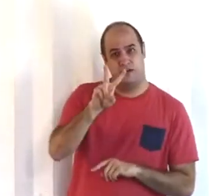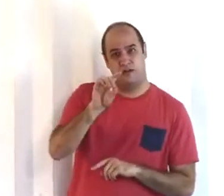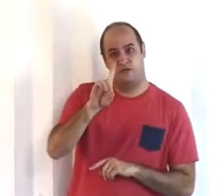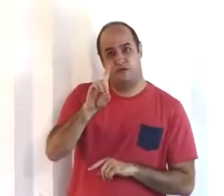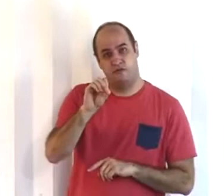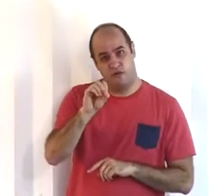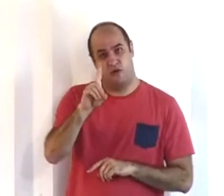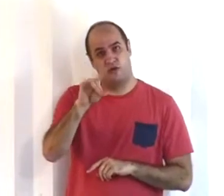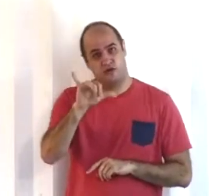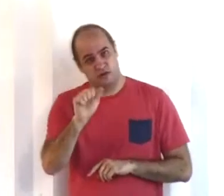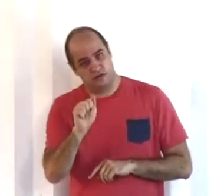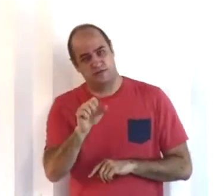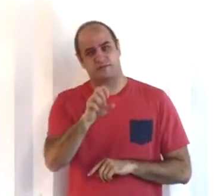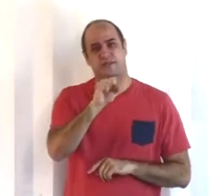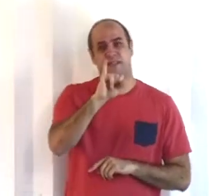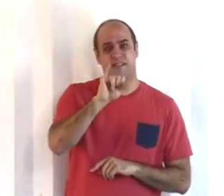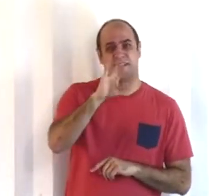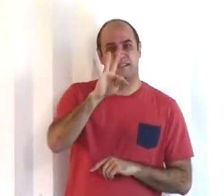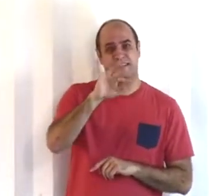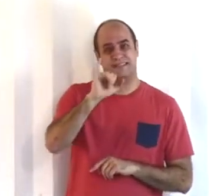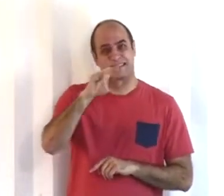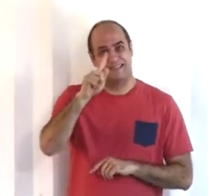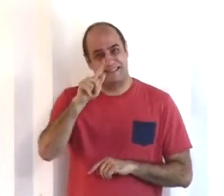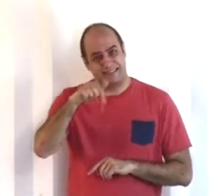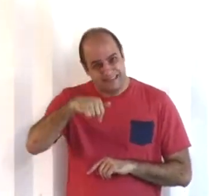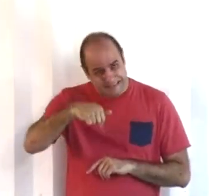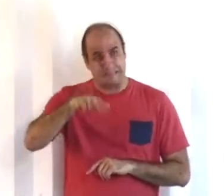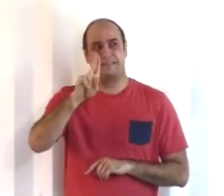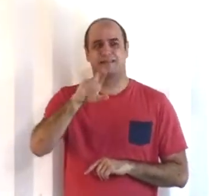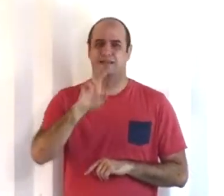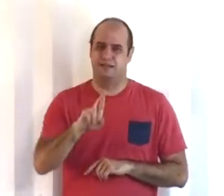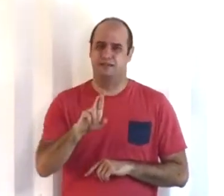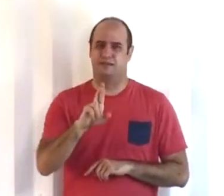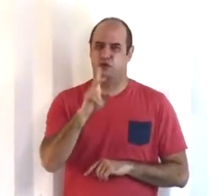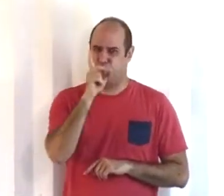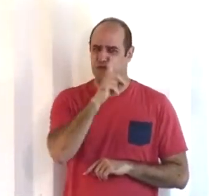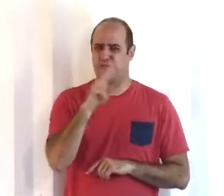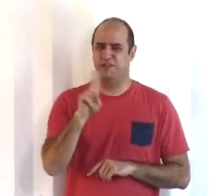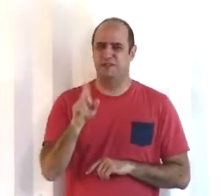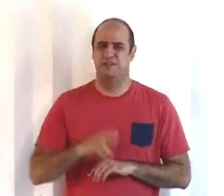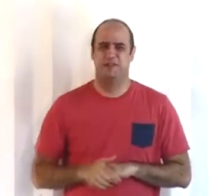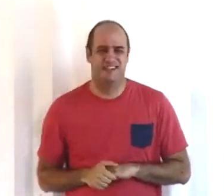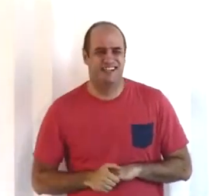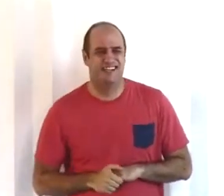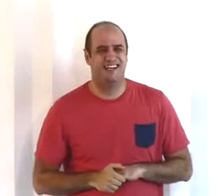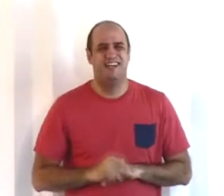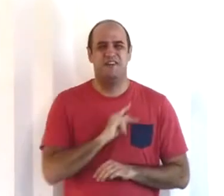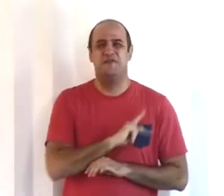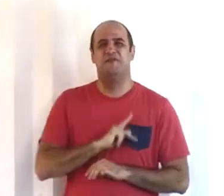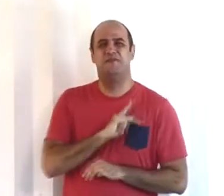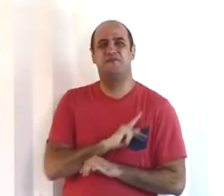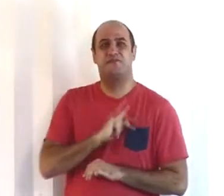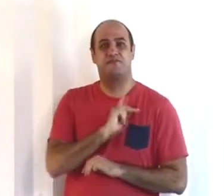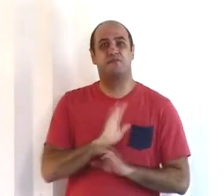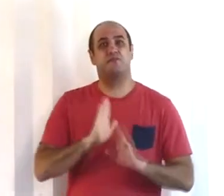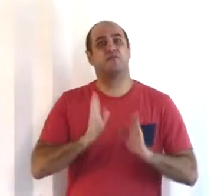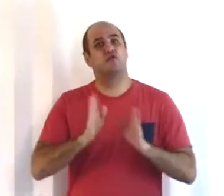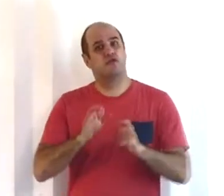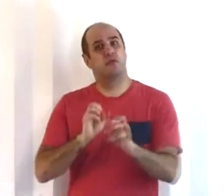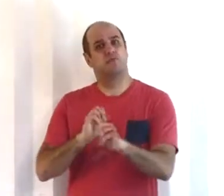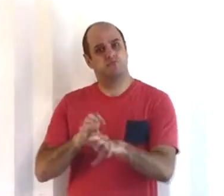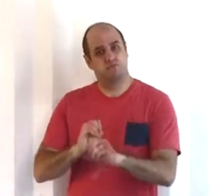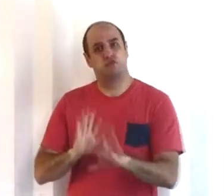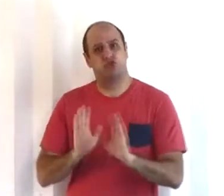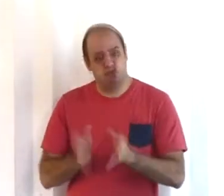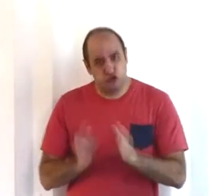Sintique. E a orientação de Paulo, nesse caso, a solicitação, porque se Paulo já fez uma instrução, já